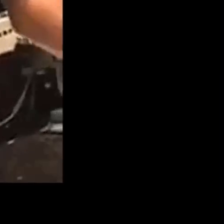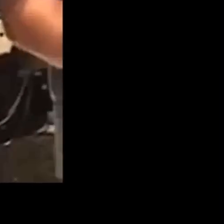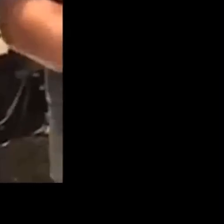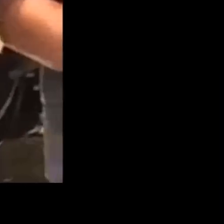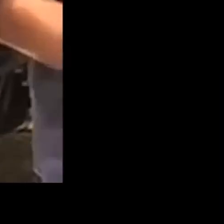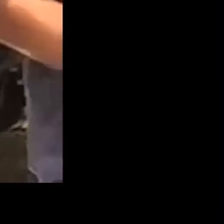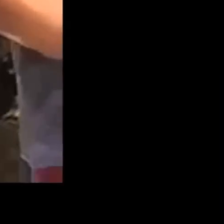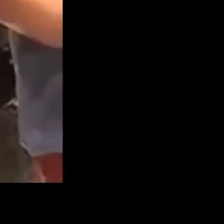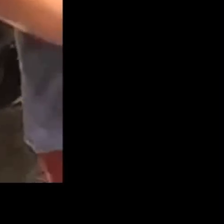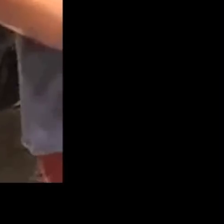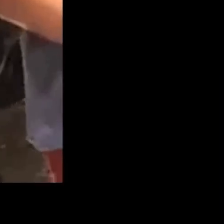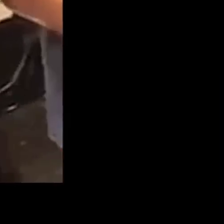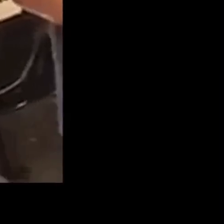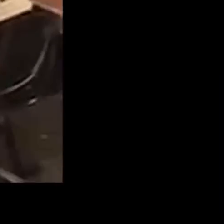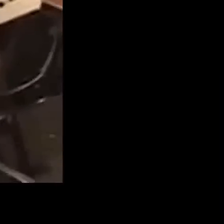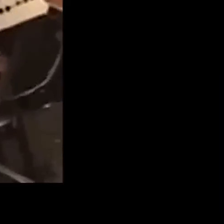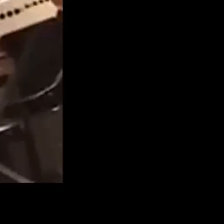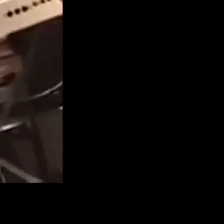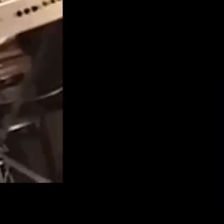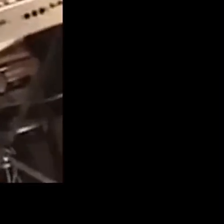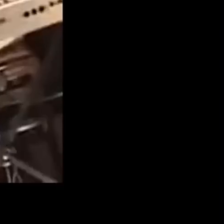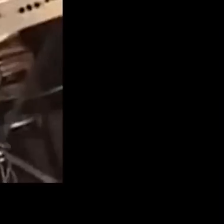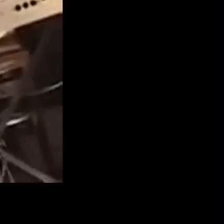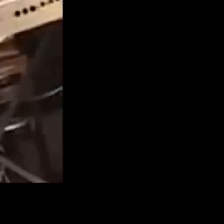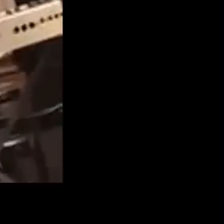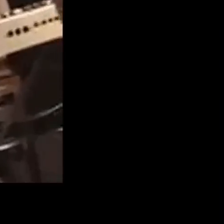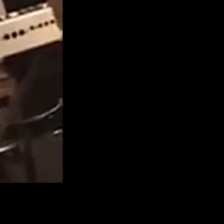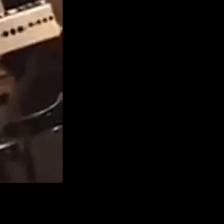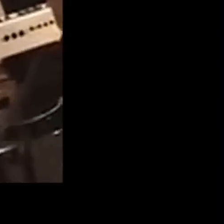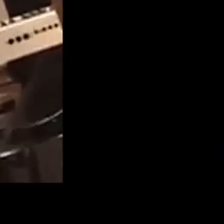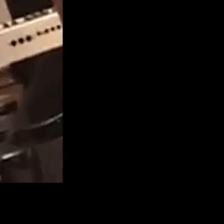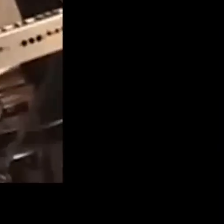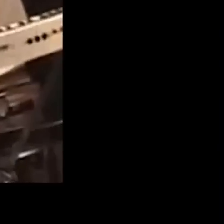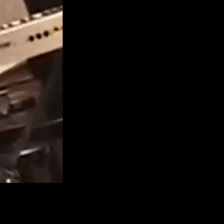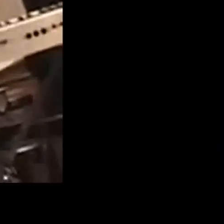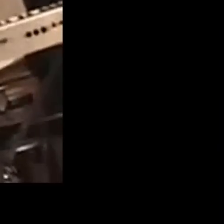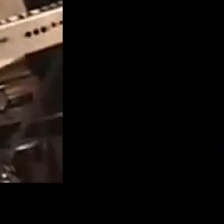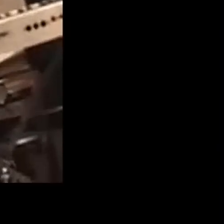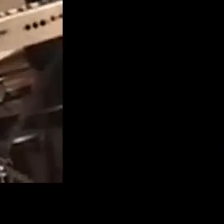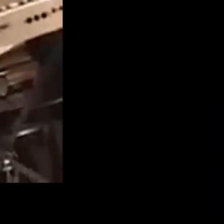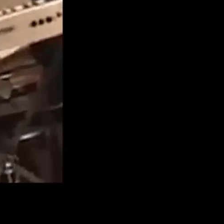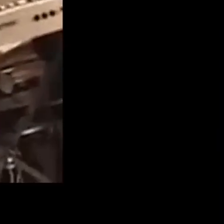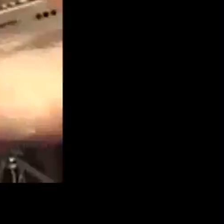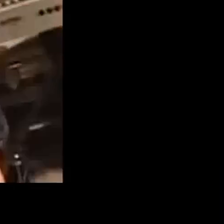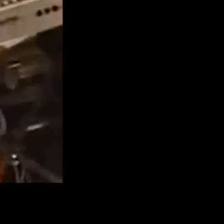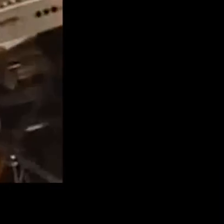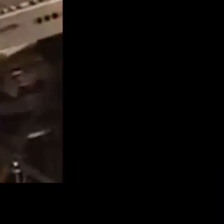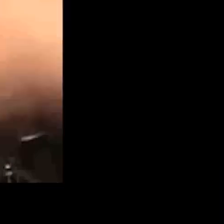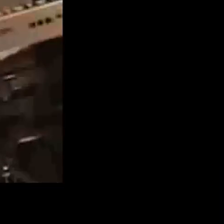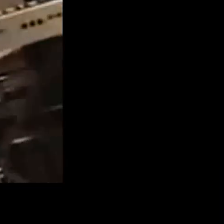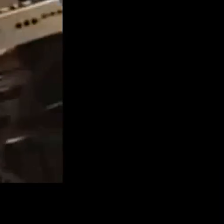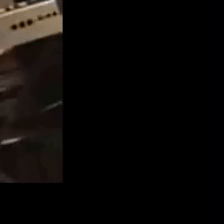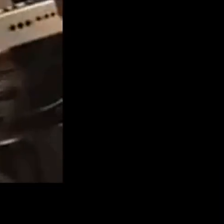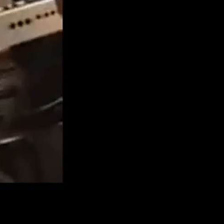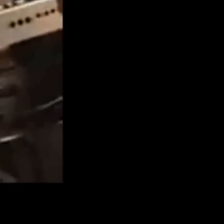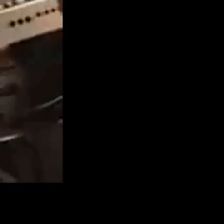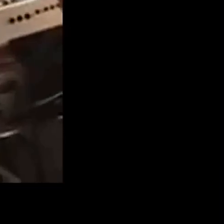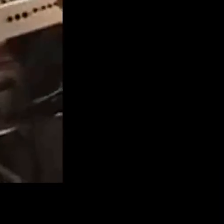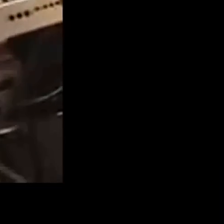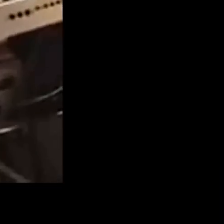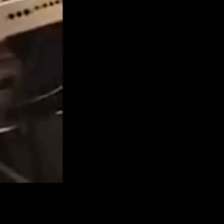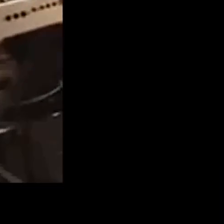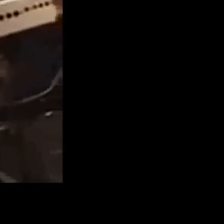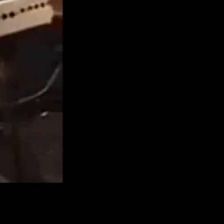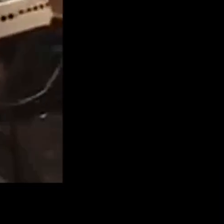despontando inteiro. Quando chovia, não tinha teto, estava apodrecendo o teatro. Ela cantou e